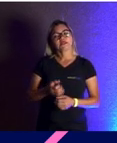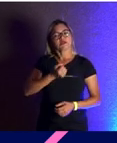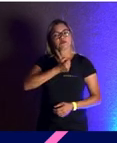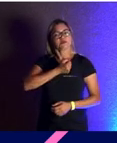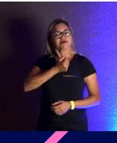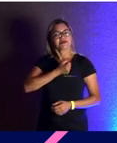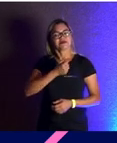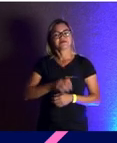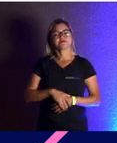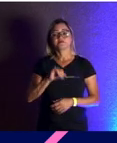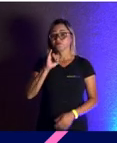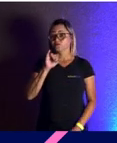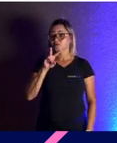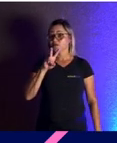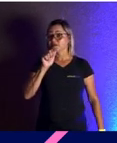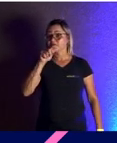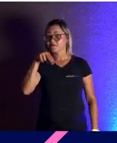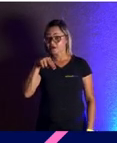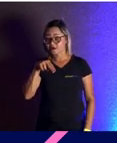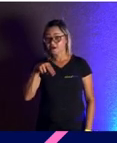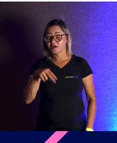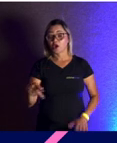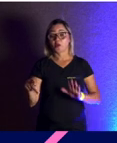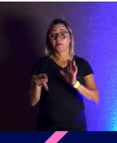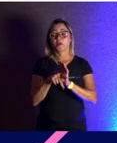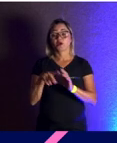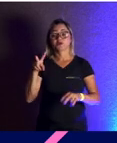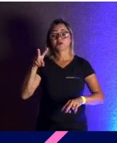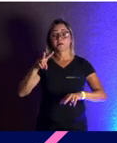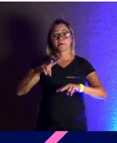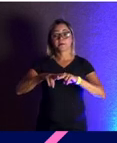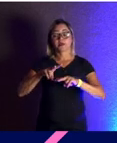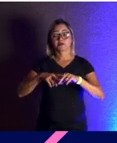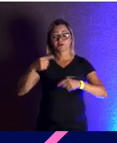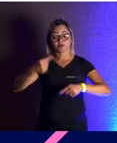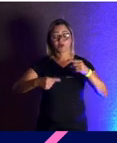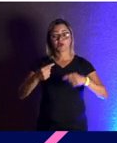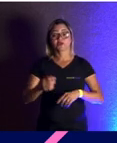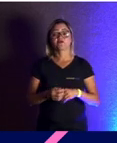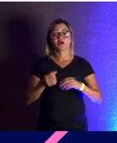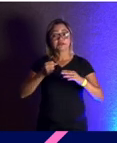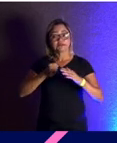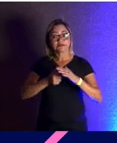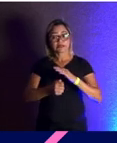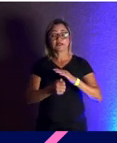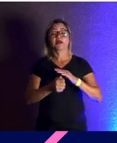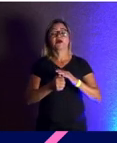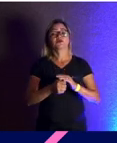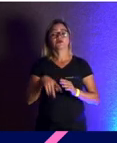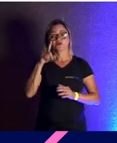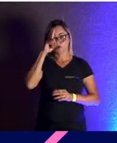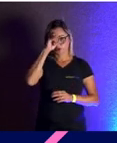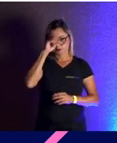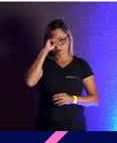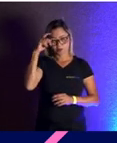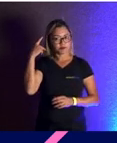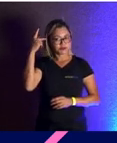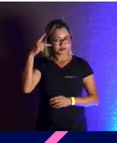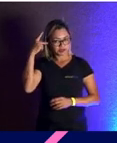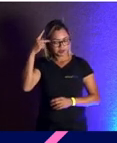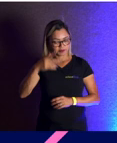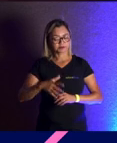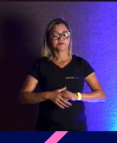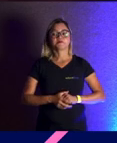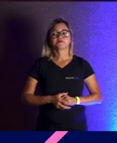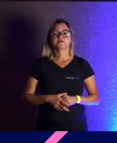Ivan Freitas, que ele próprio, um preso político que foi internado com a instituição psiquiátrica,